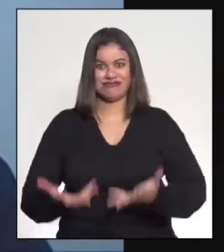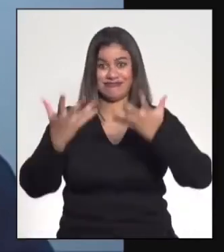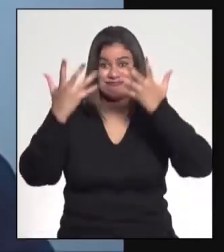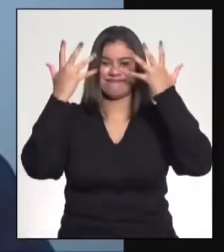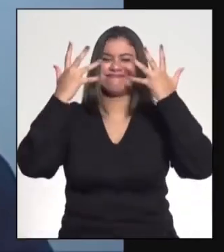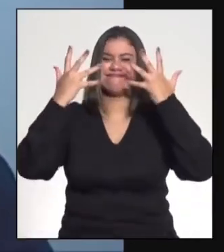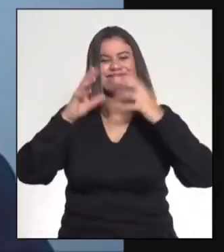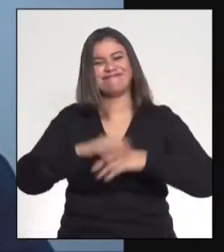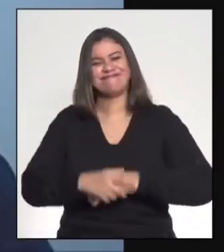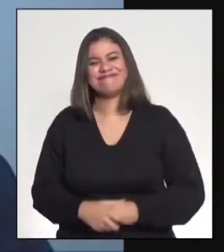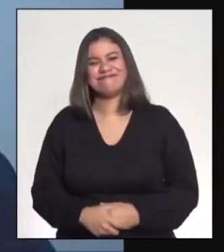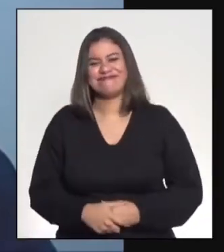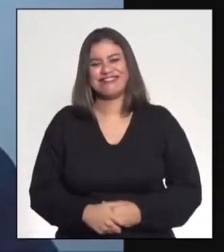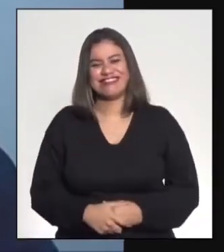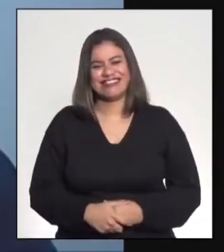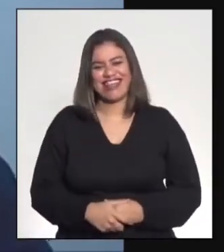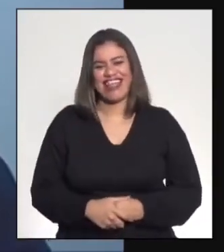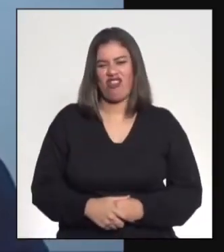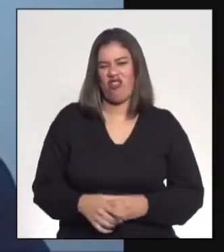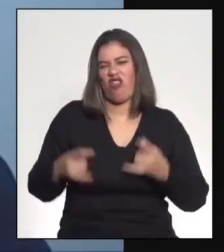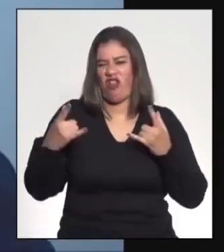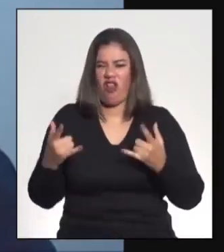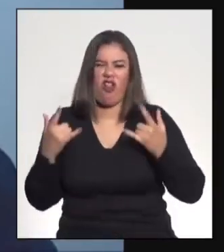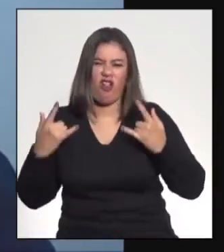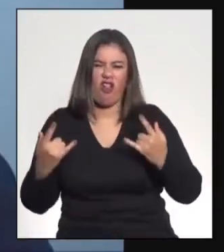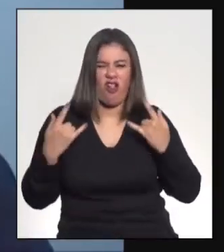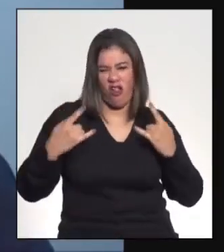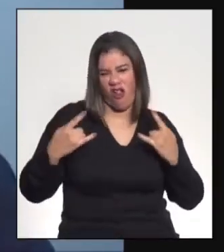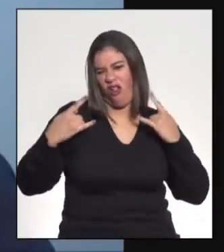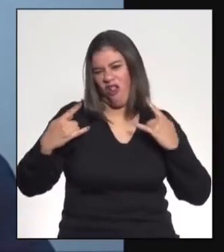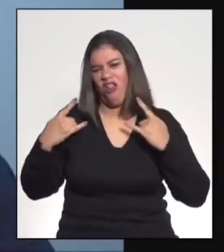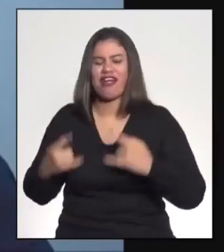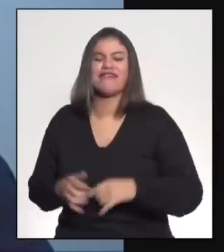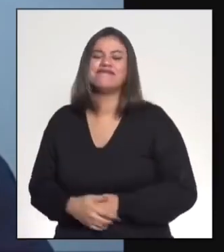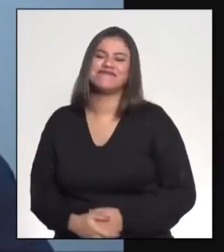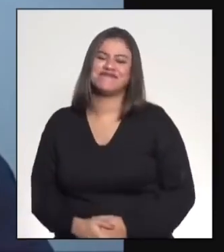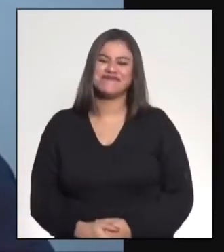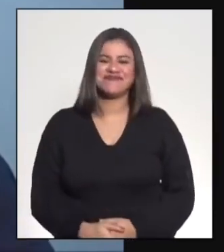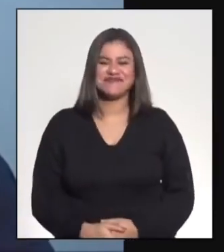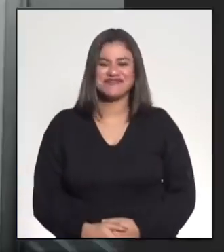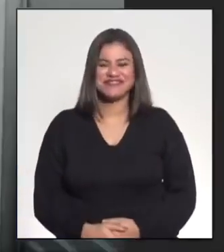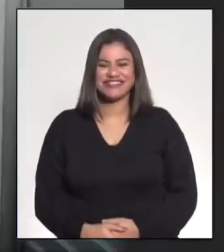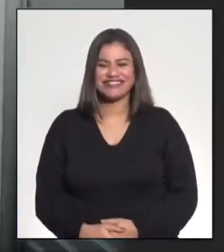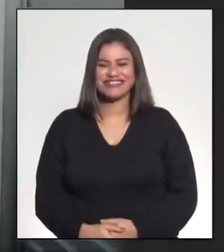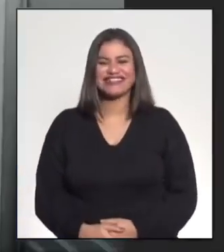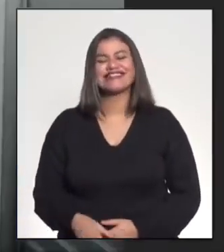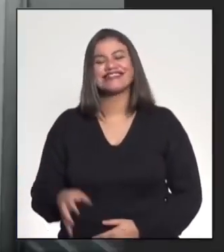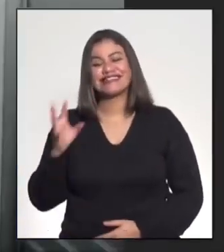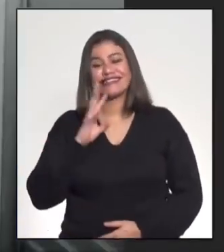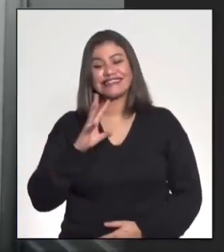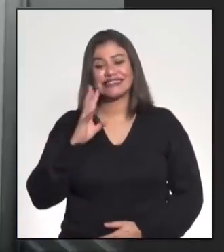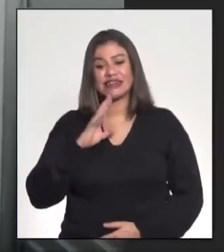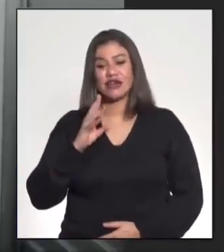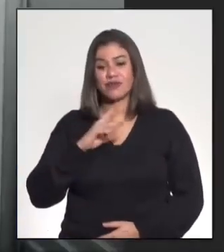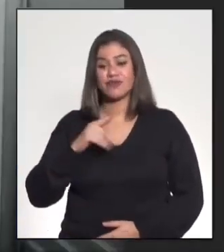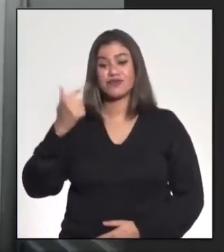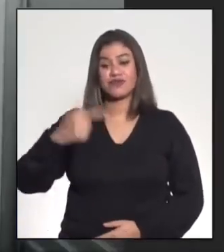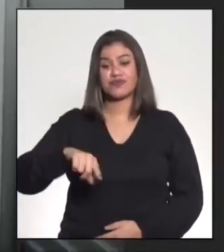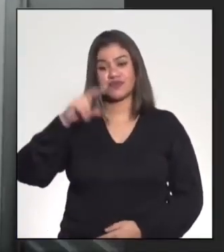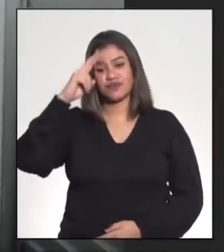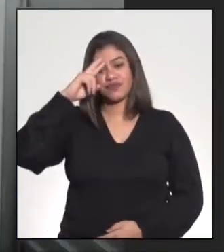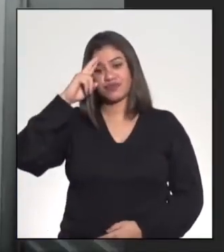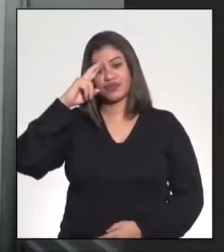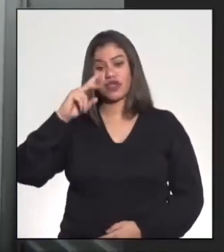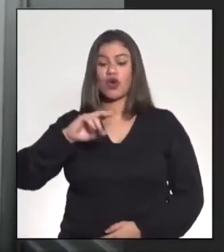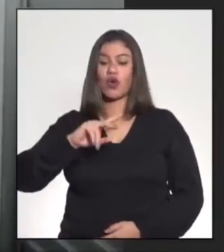uma coisa mais heavy metal aí, tá? Legal, pessoal. Só lembrando que eu convidei o professor